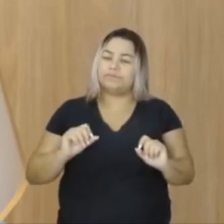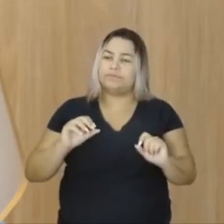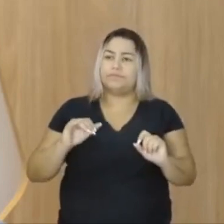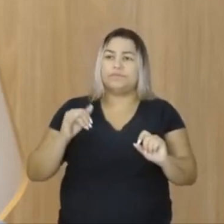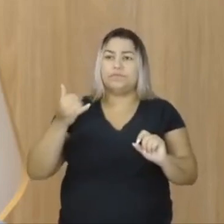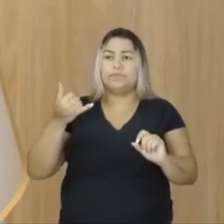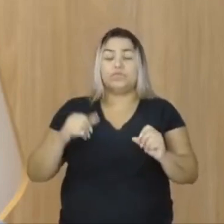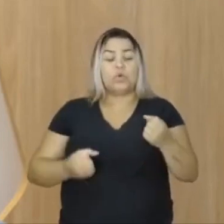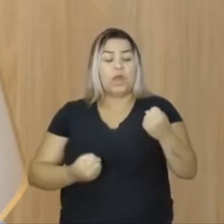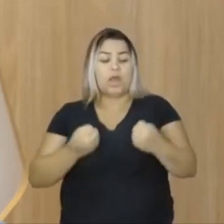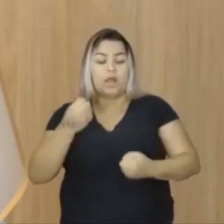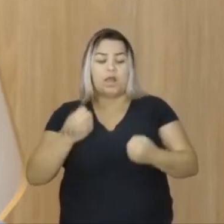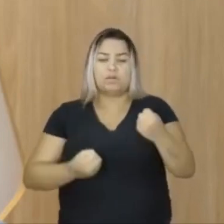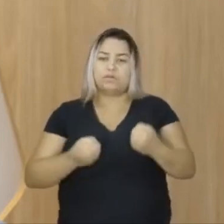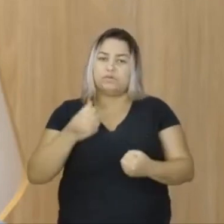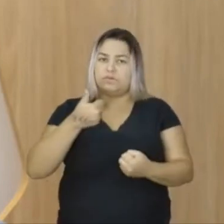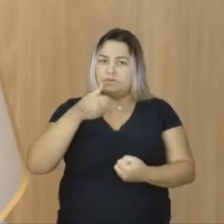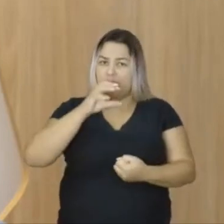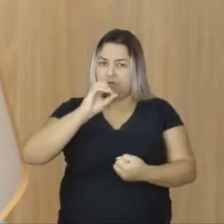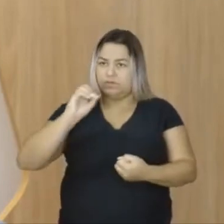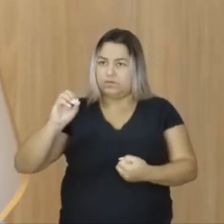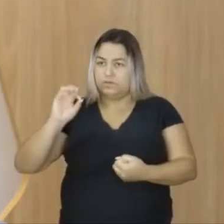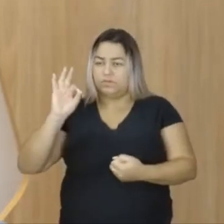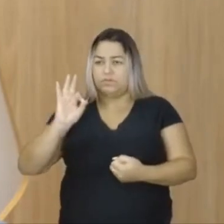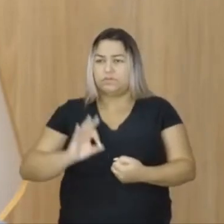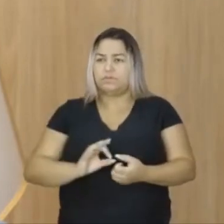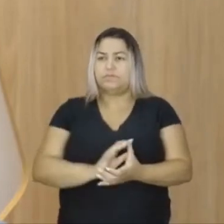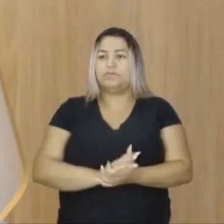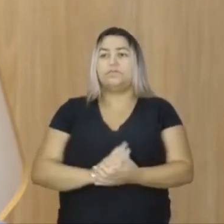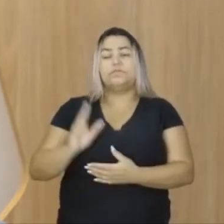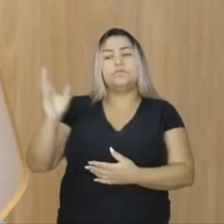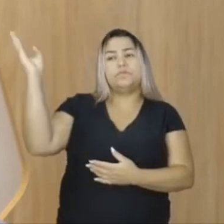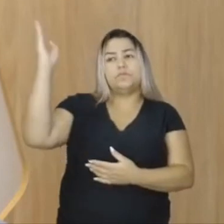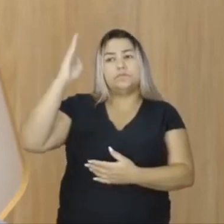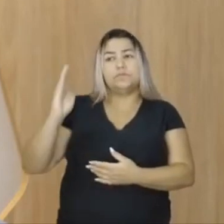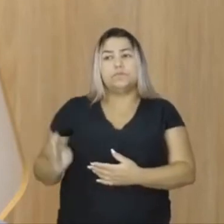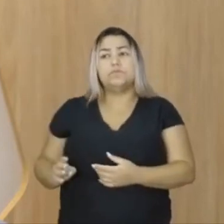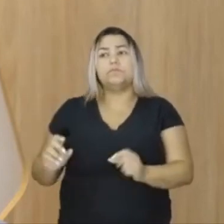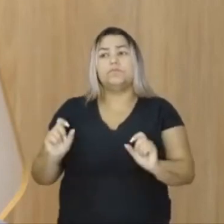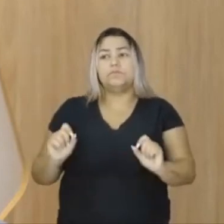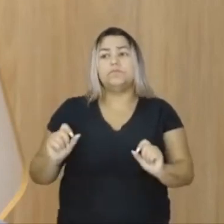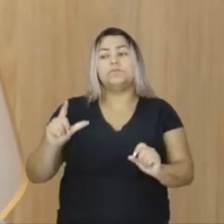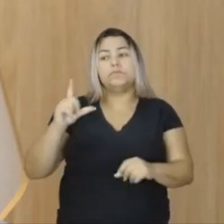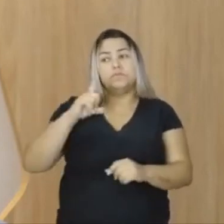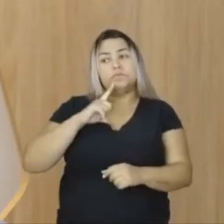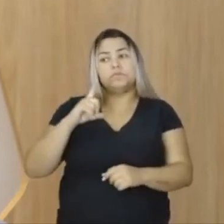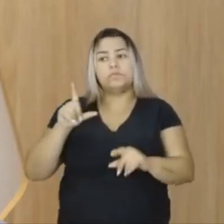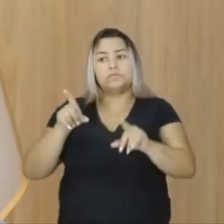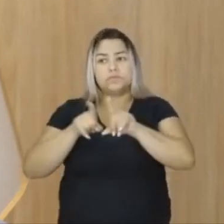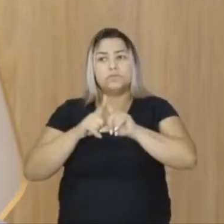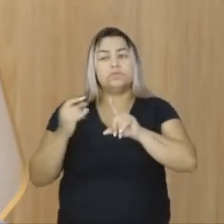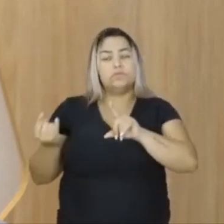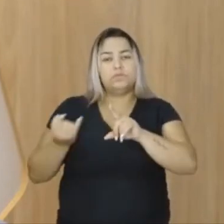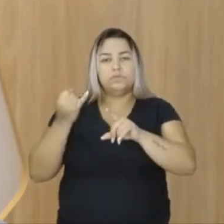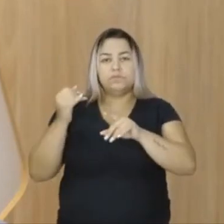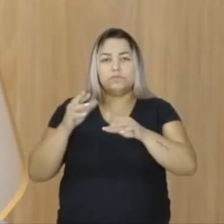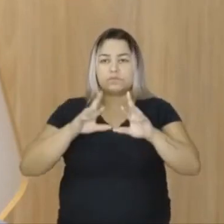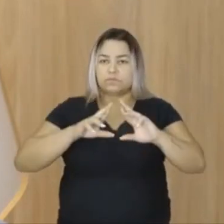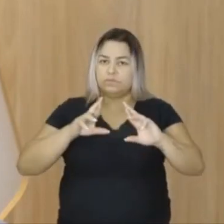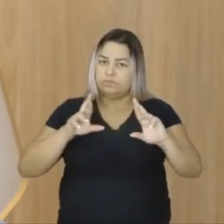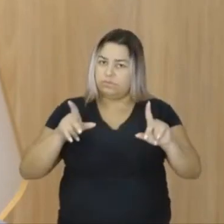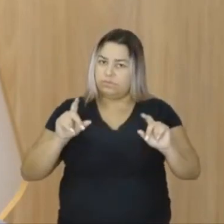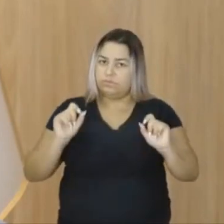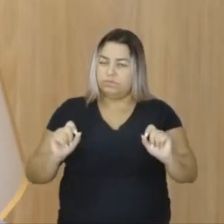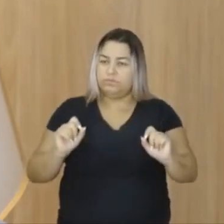do carro 100%. Então, o Brasil também priorizou no sistema tributário a diferenciação